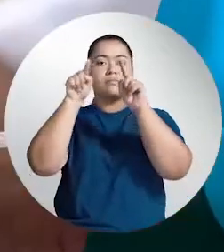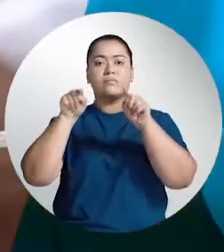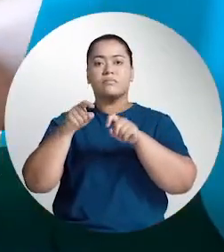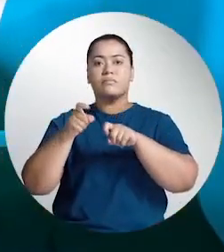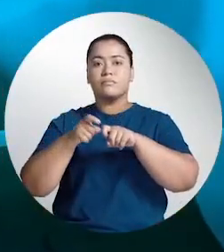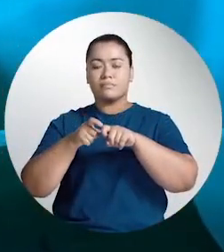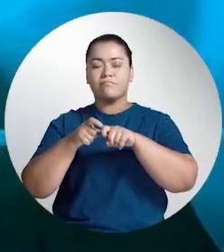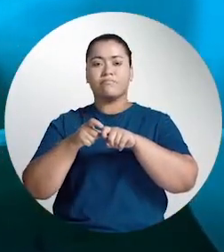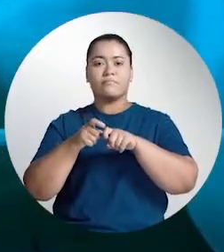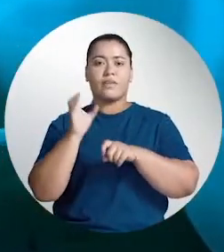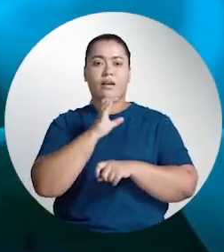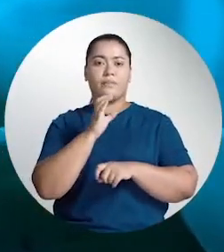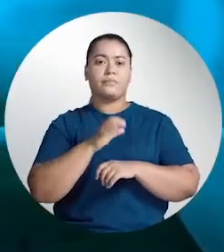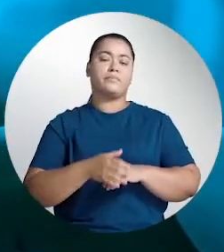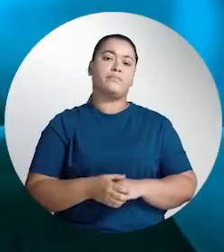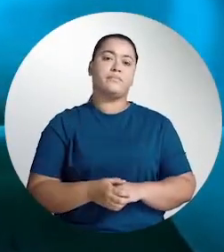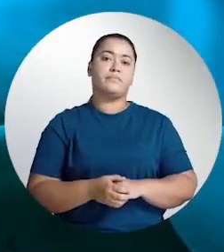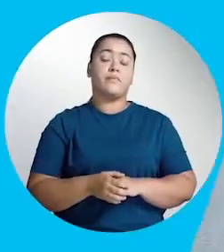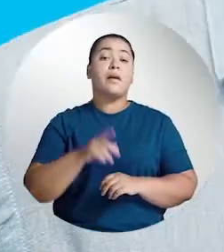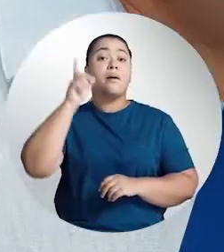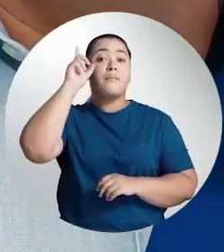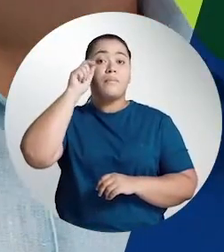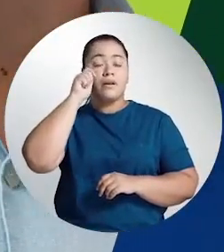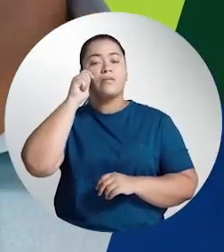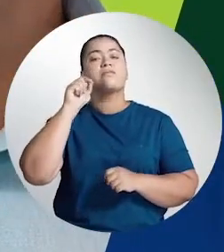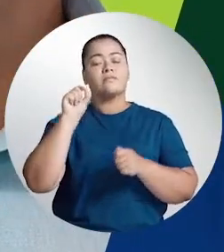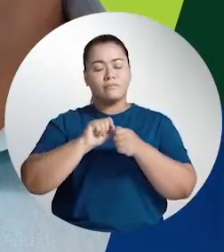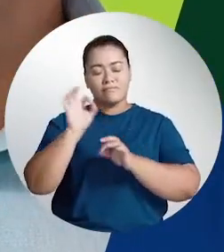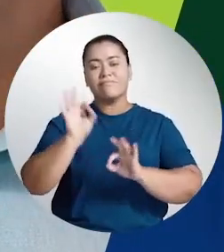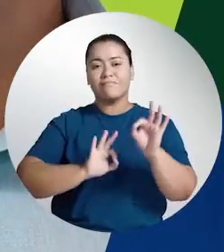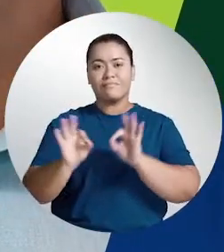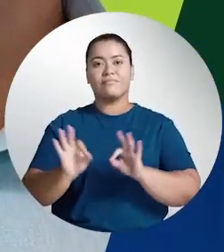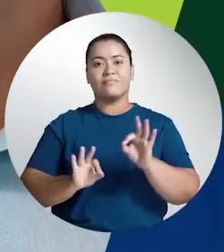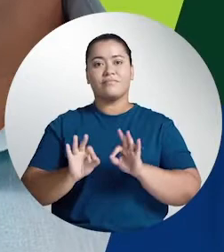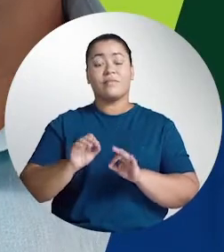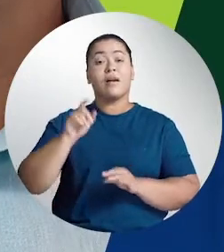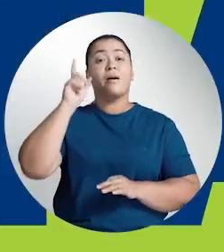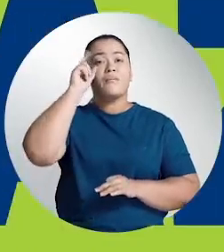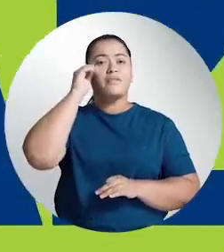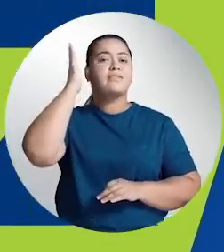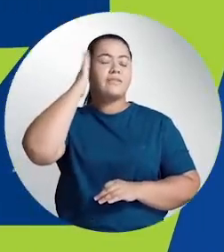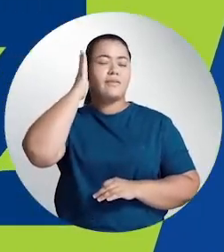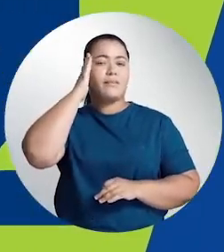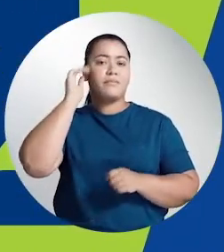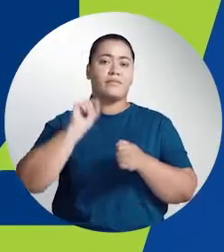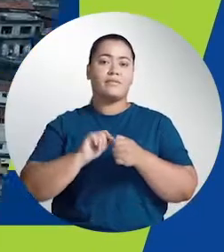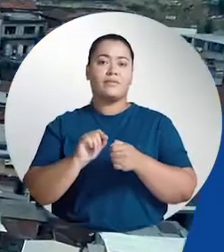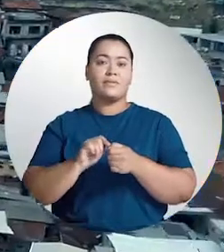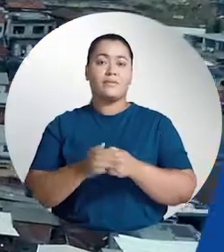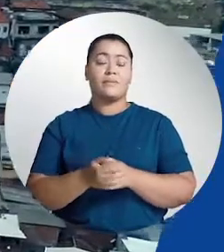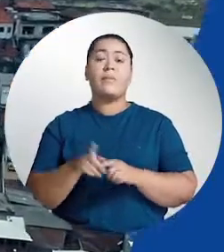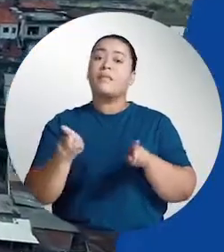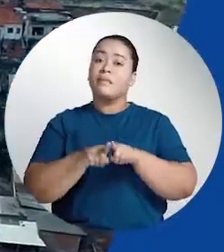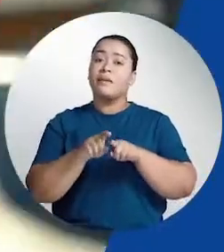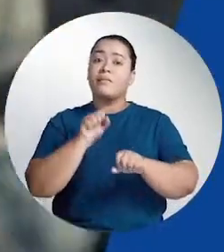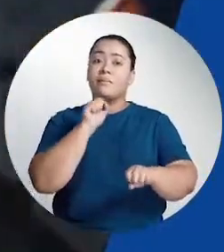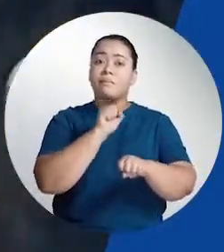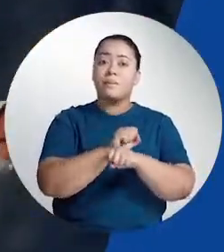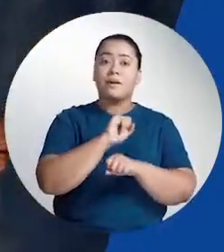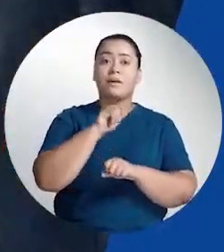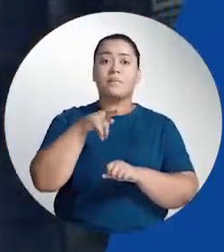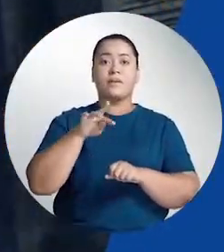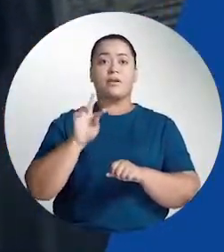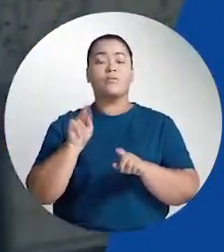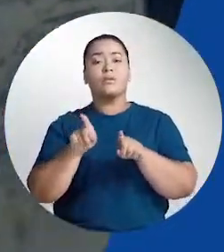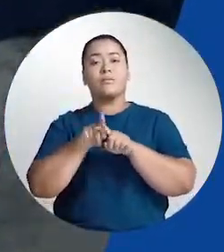de imagem com a telemedicina. Mendonça bota pra fazer. Mendonça sabe o que faz. Vai